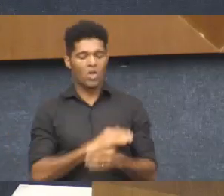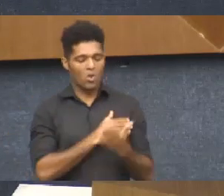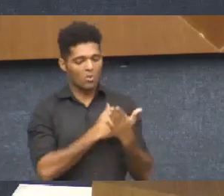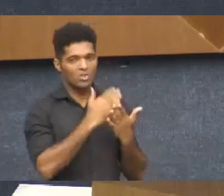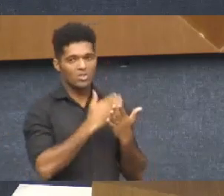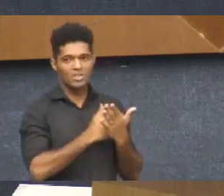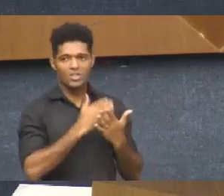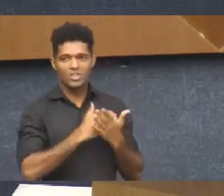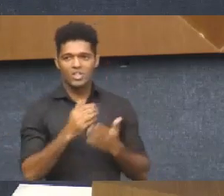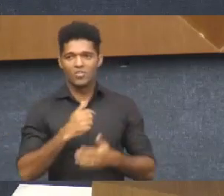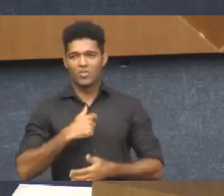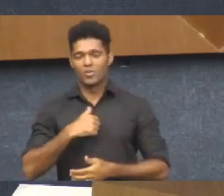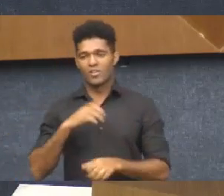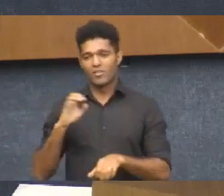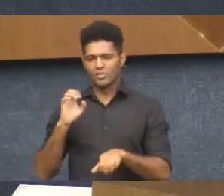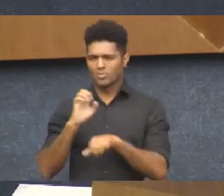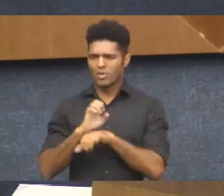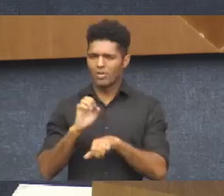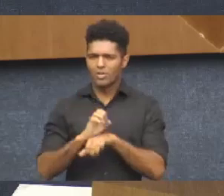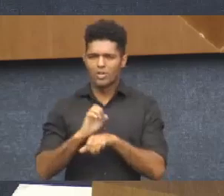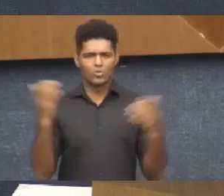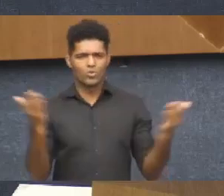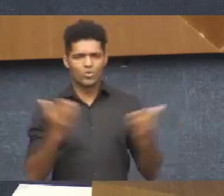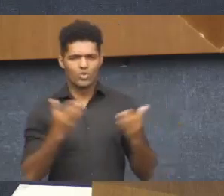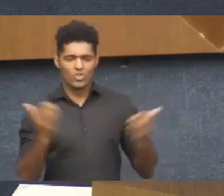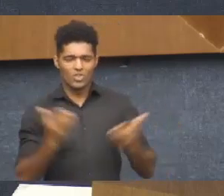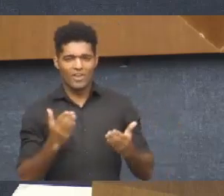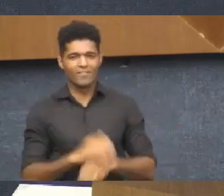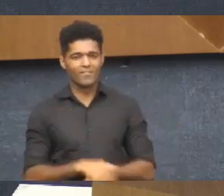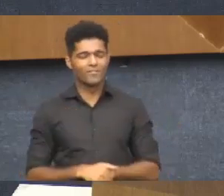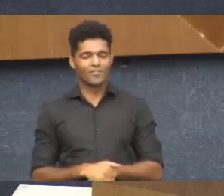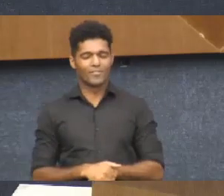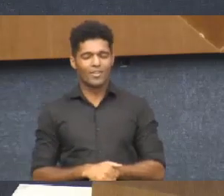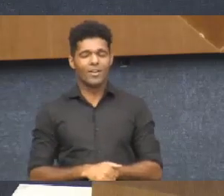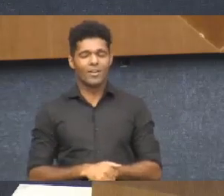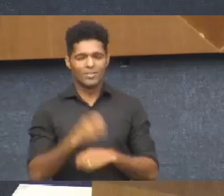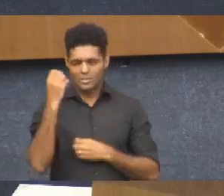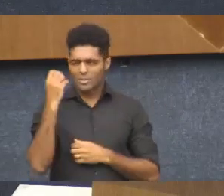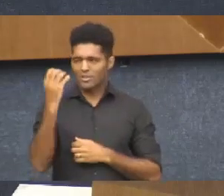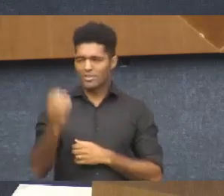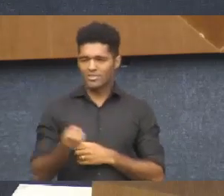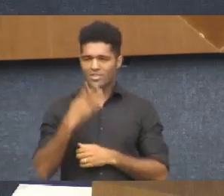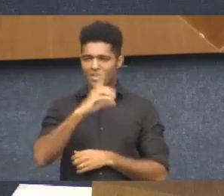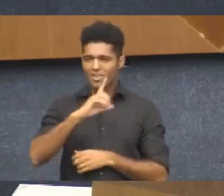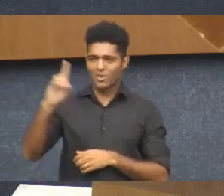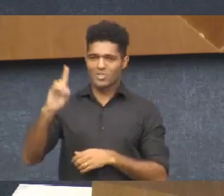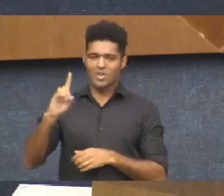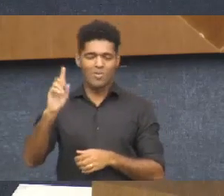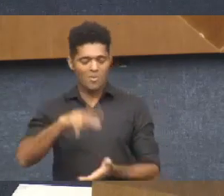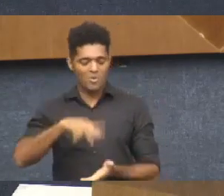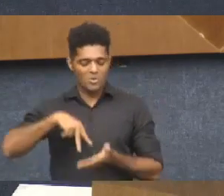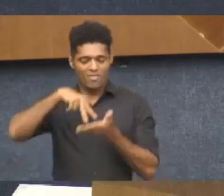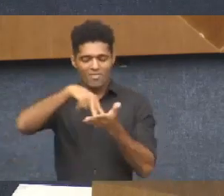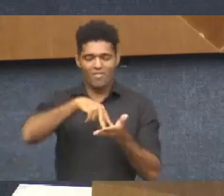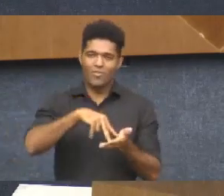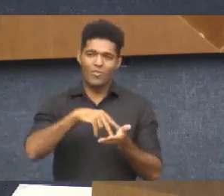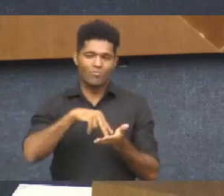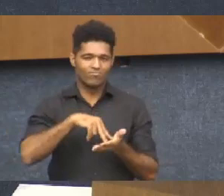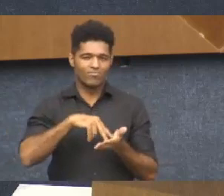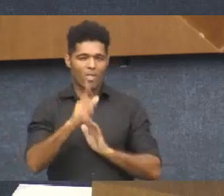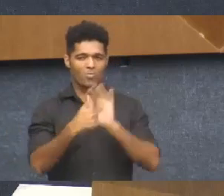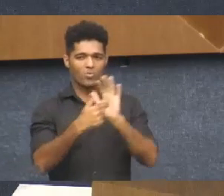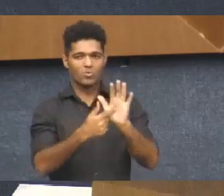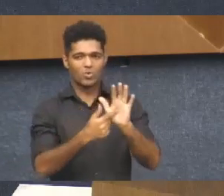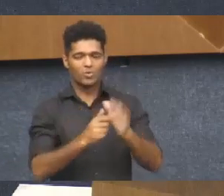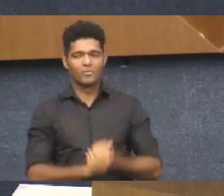fazer isso. Eu estava esperando isso há muito tempo, finalmente alguém tomou essa iniciativa. Dei muitos sinais até que alguém tivesse percebido uma